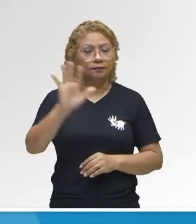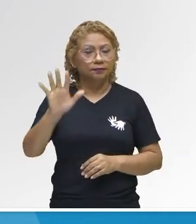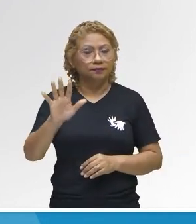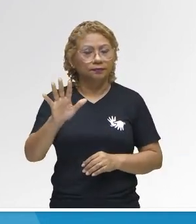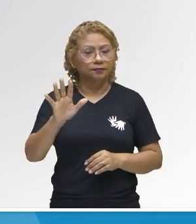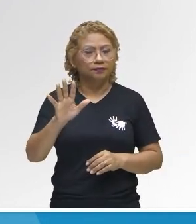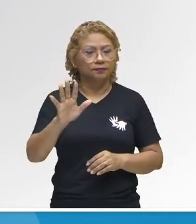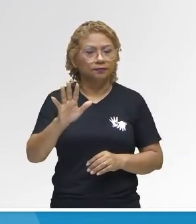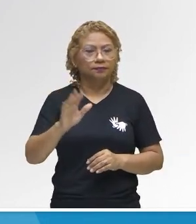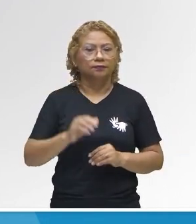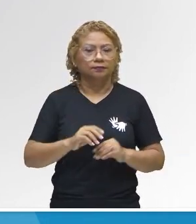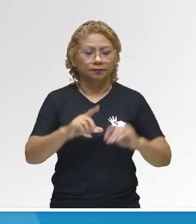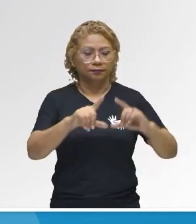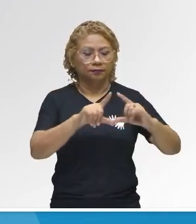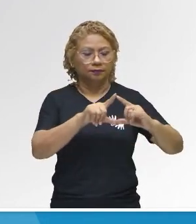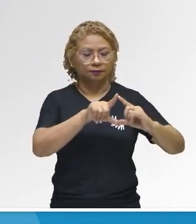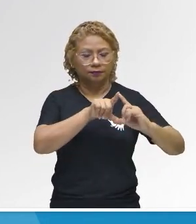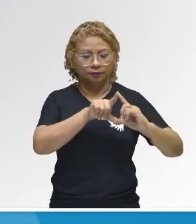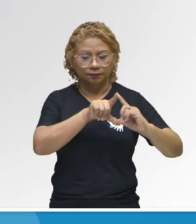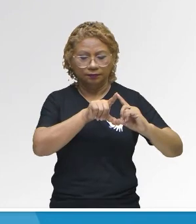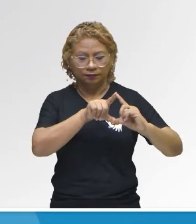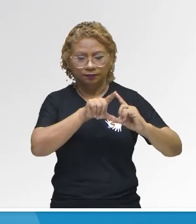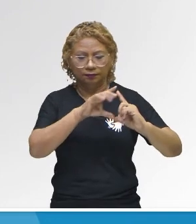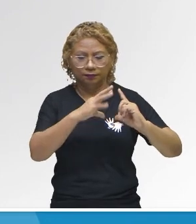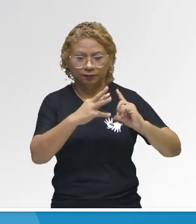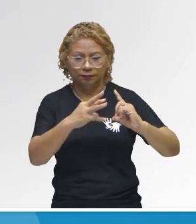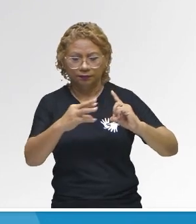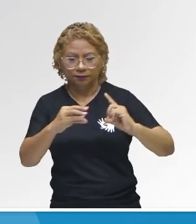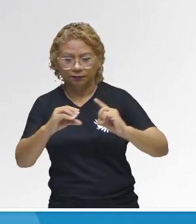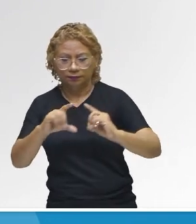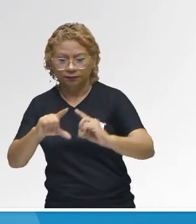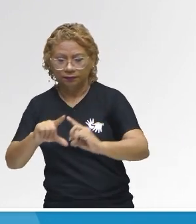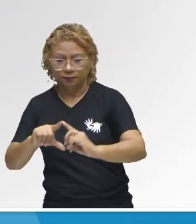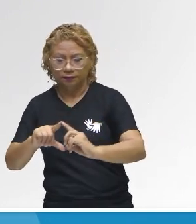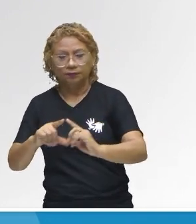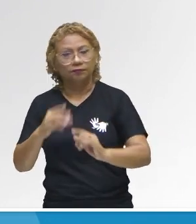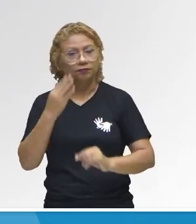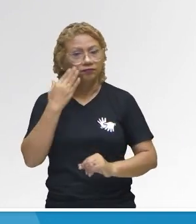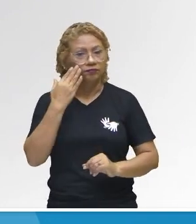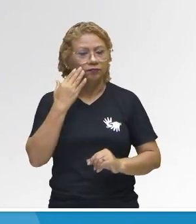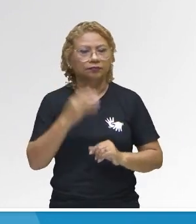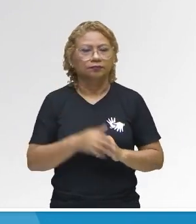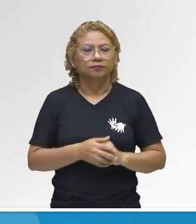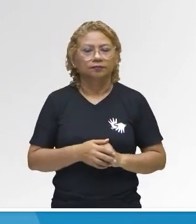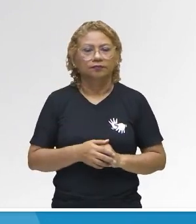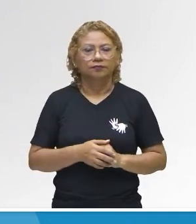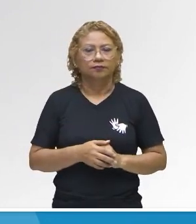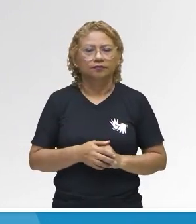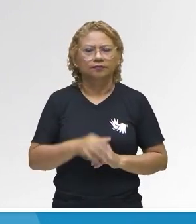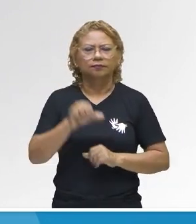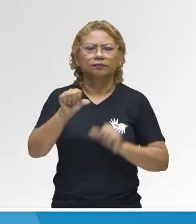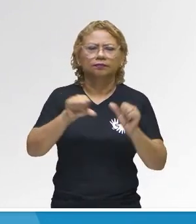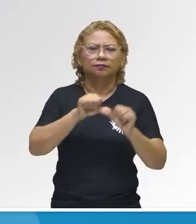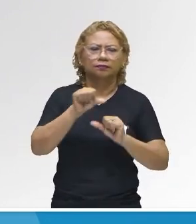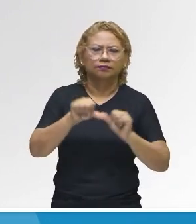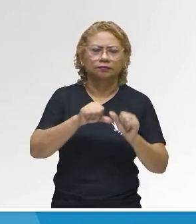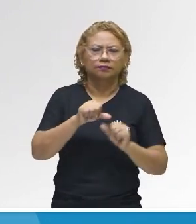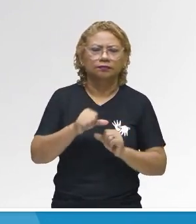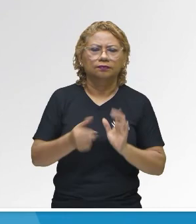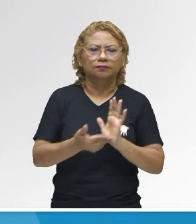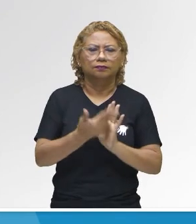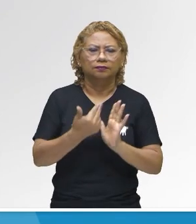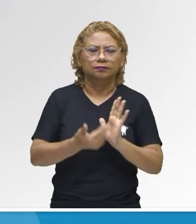desse triângulo. Vou fazer o seguinte, vou fazer melhor. Vou fazer aqui em cima e aí a